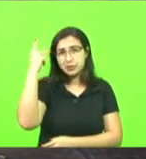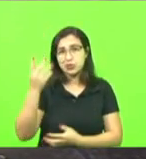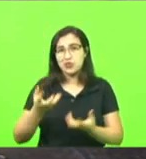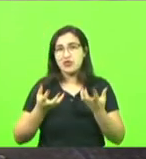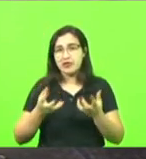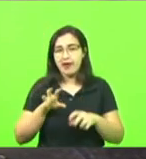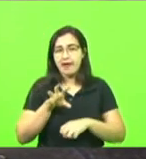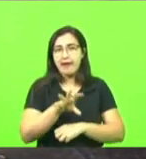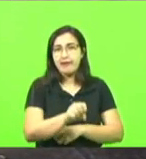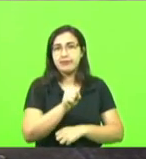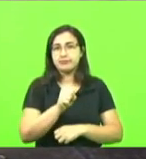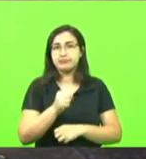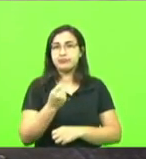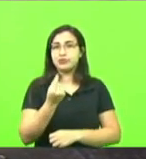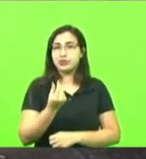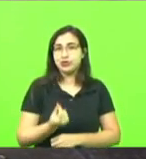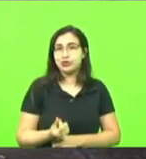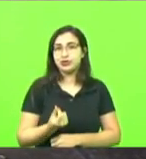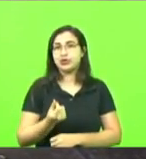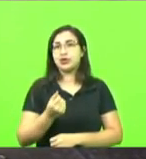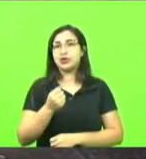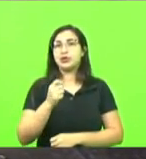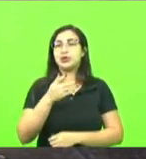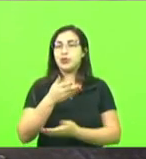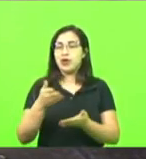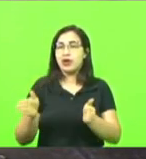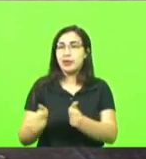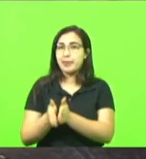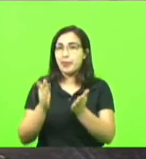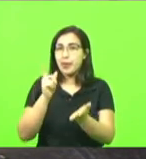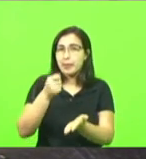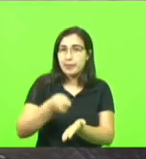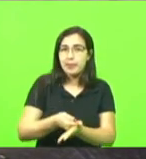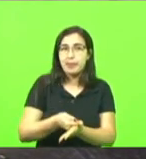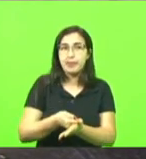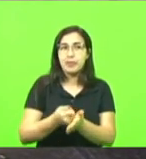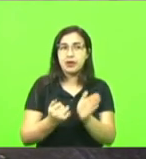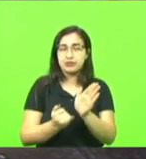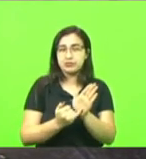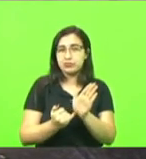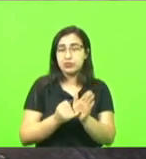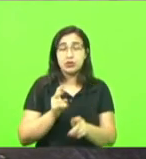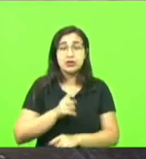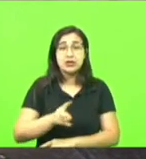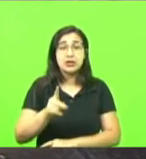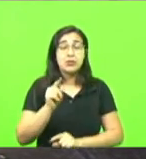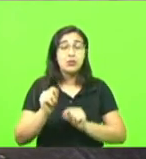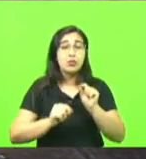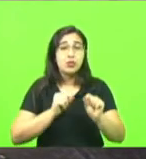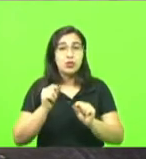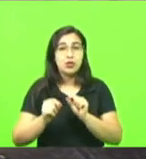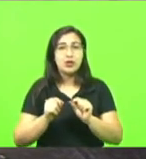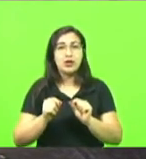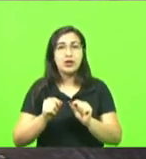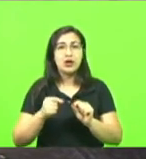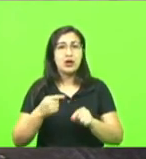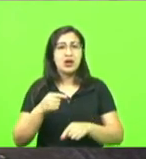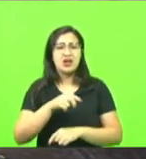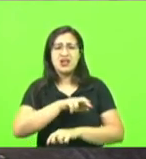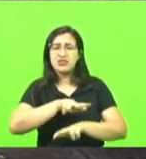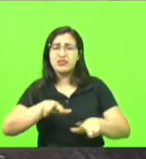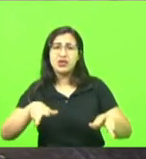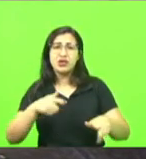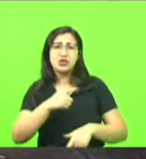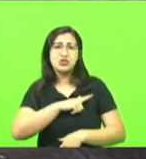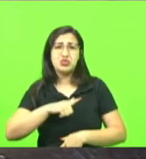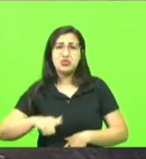do catarinense, no bolso do pagador de impostos catarinense. Eu sempre falei que, quanto a governos, eu nunca seria nem oposição